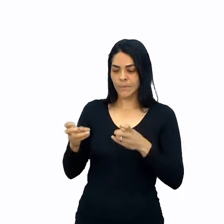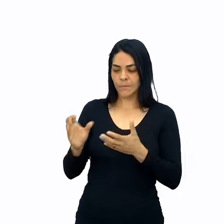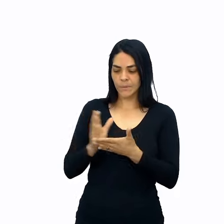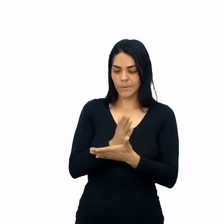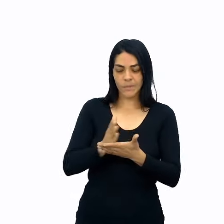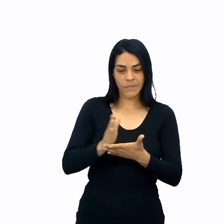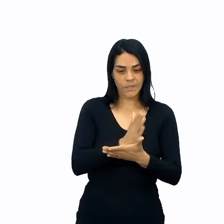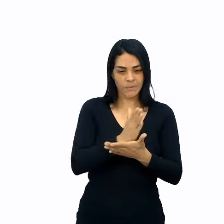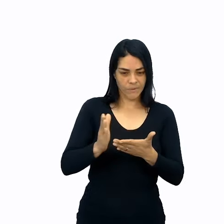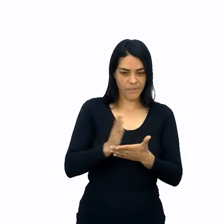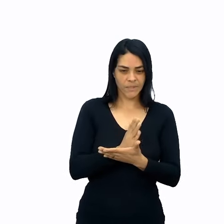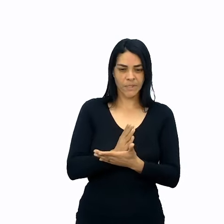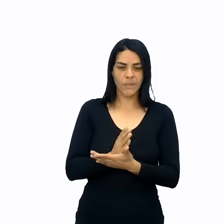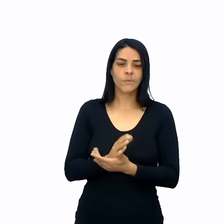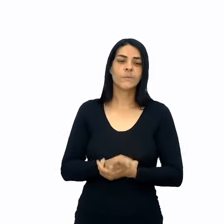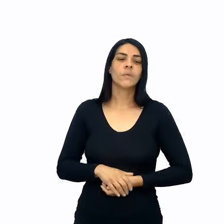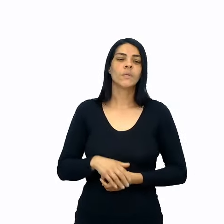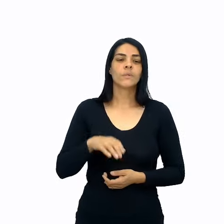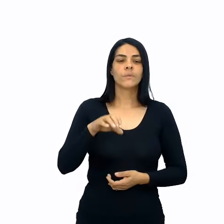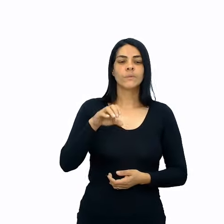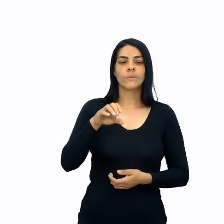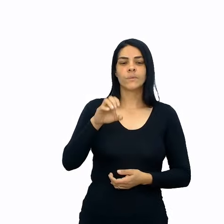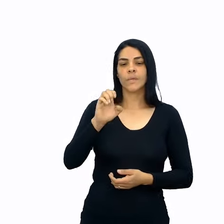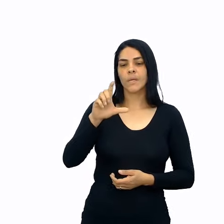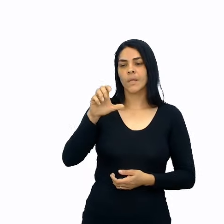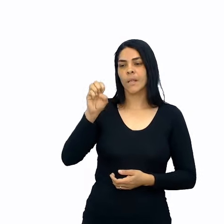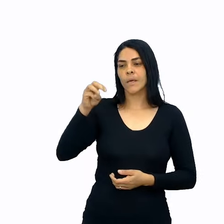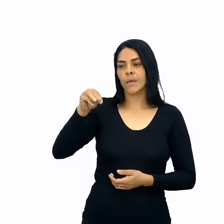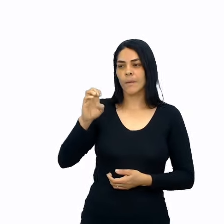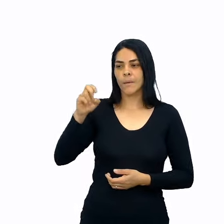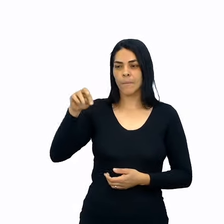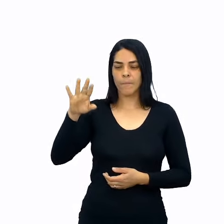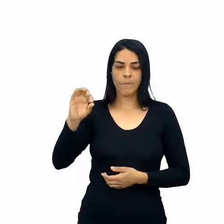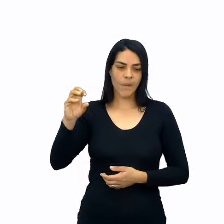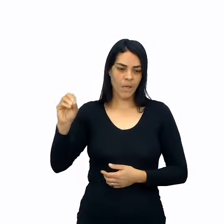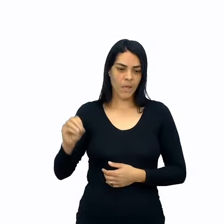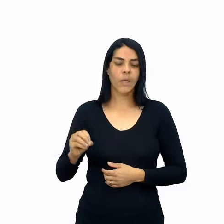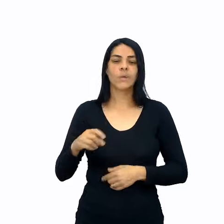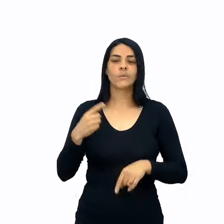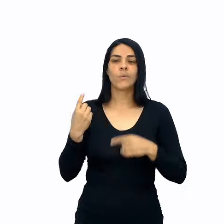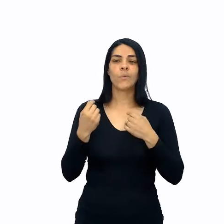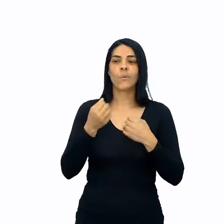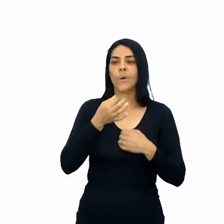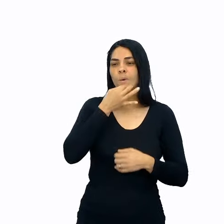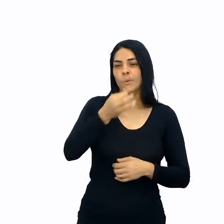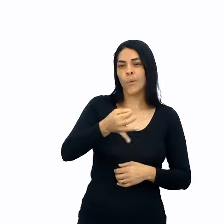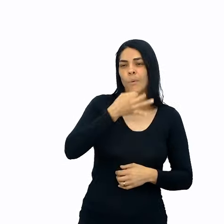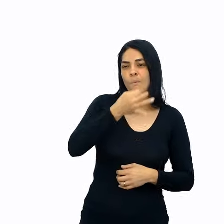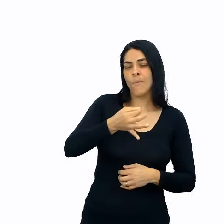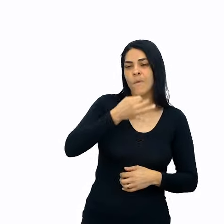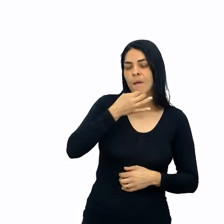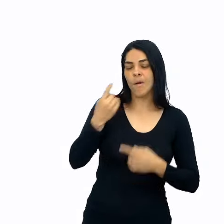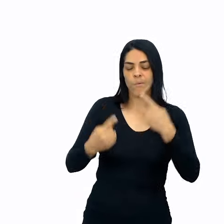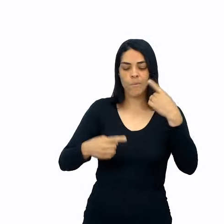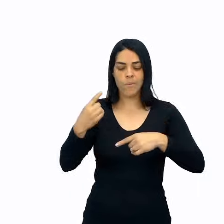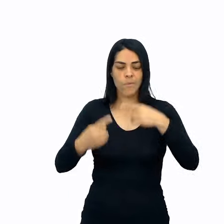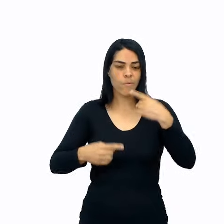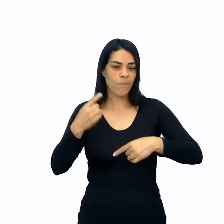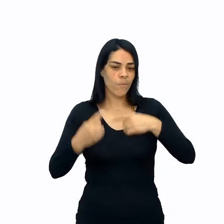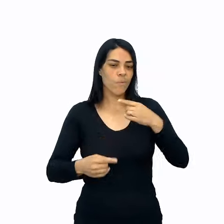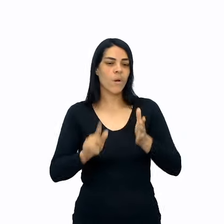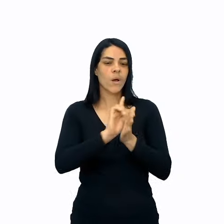dos elementos que se constituem, gêneros que argumentam, gêneros literários, gêneros que estão no campo da